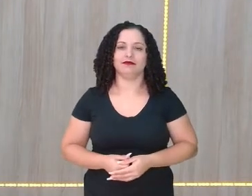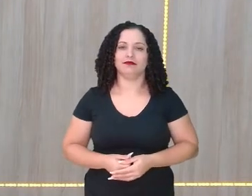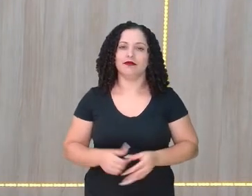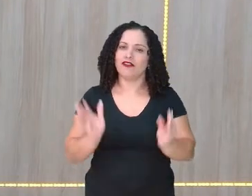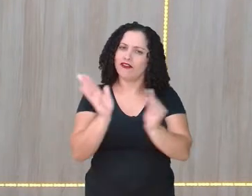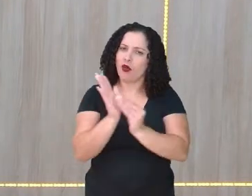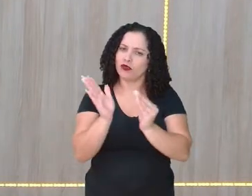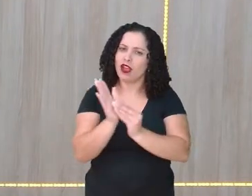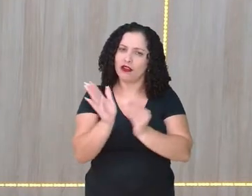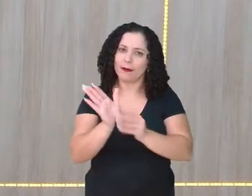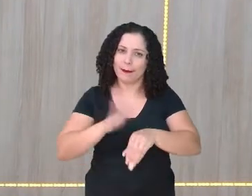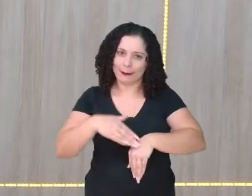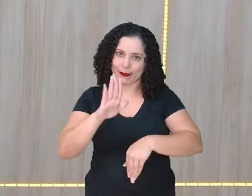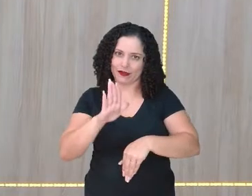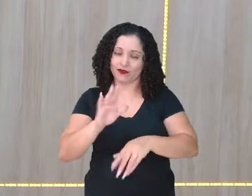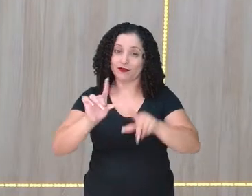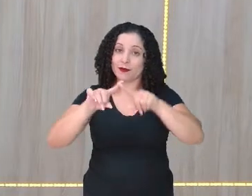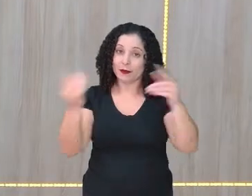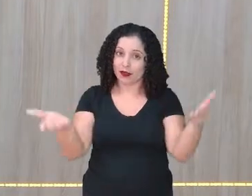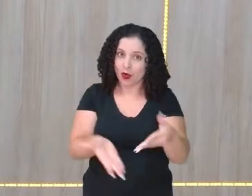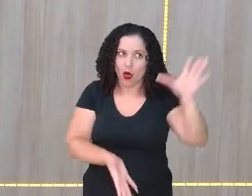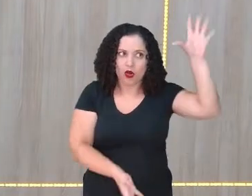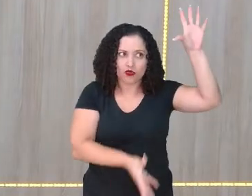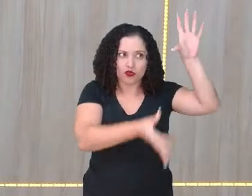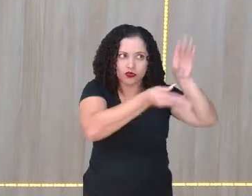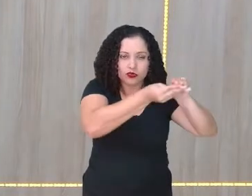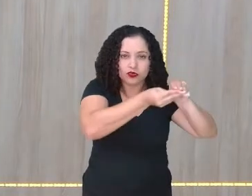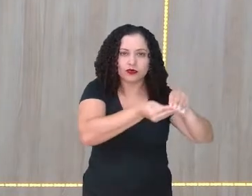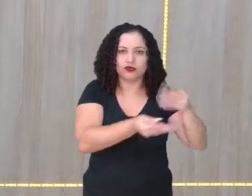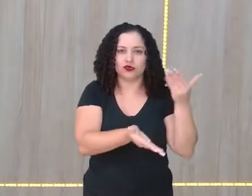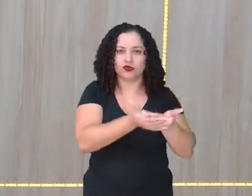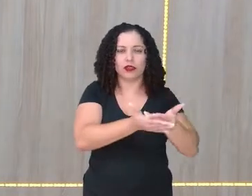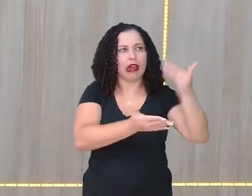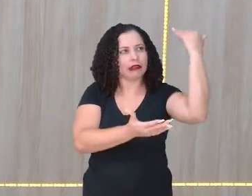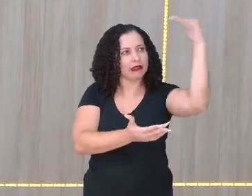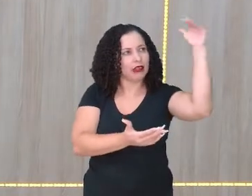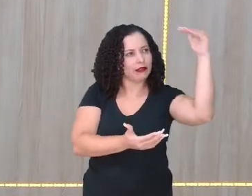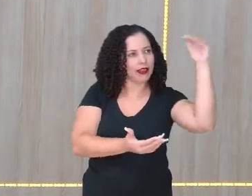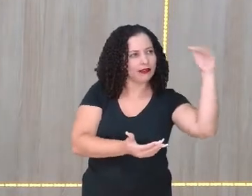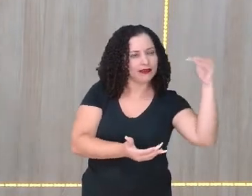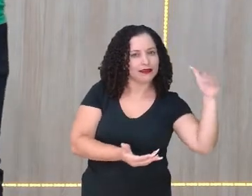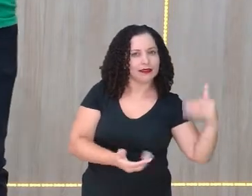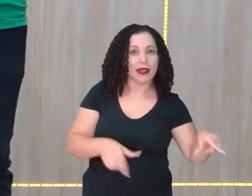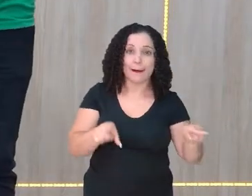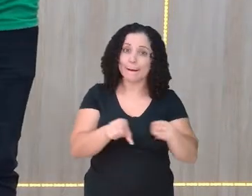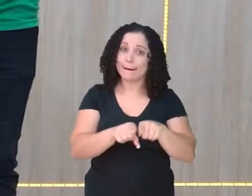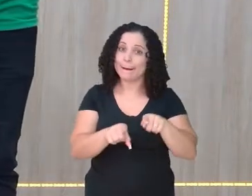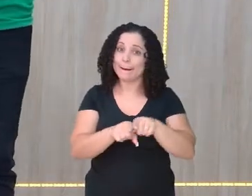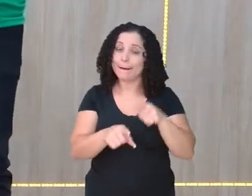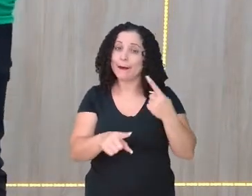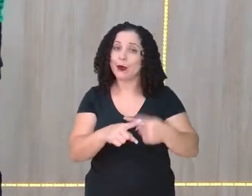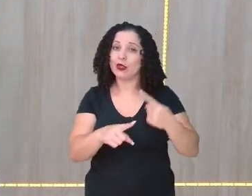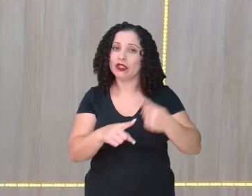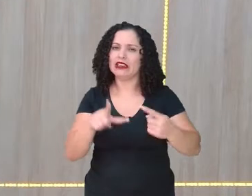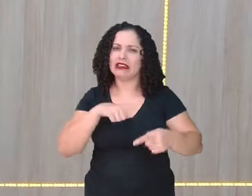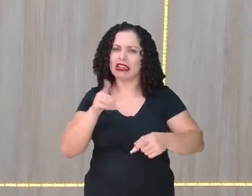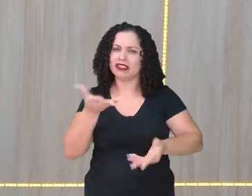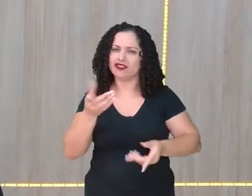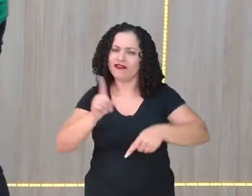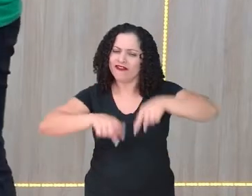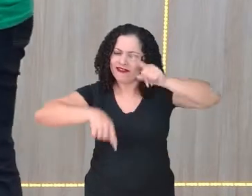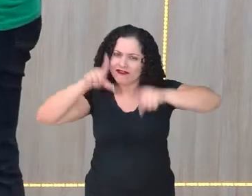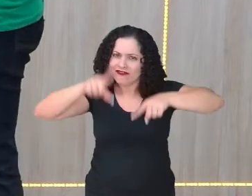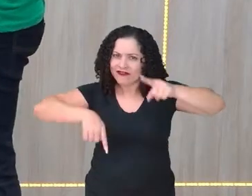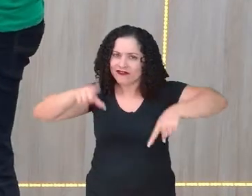faltando alguns aqui. Mas agora a gente vai estudar os nichos de how, porque how também tem suas nuances. How, a